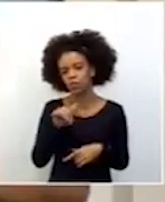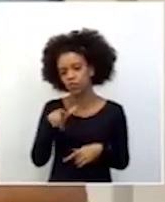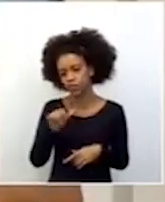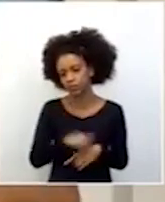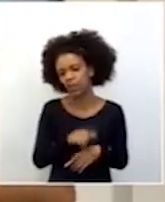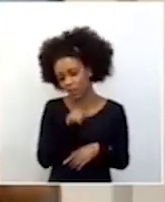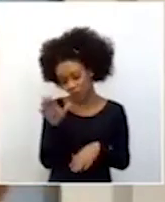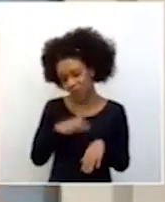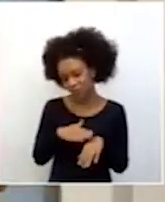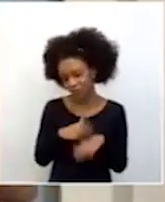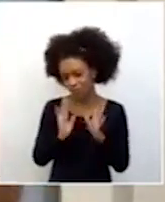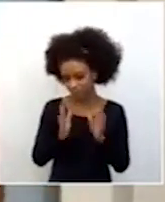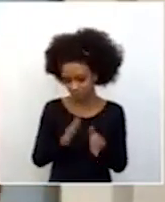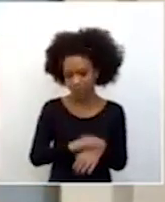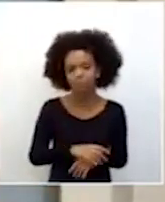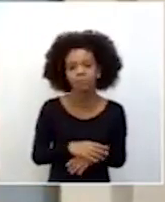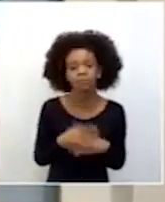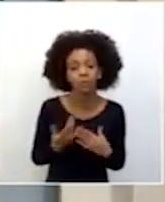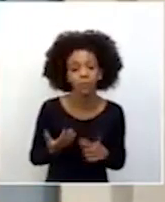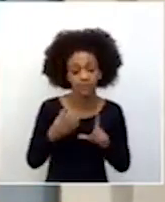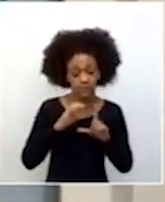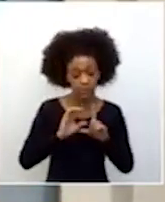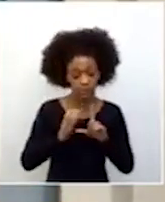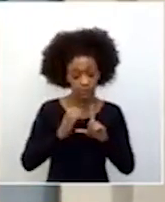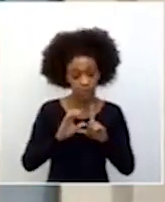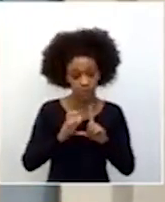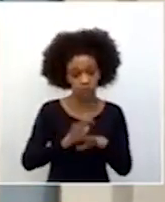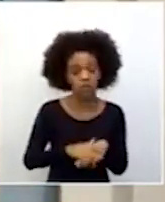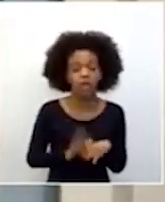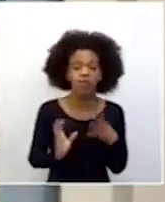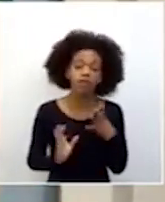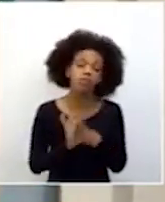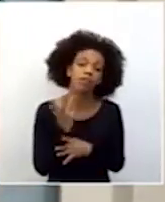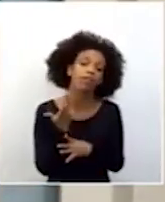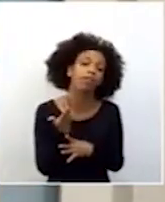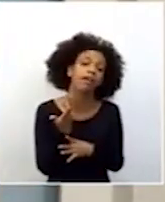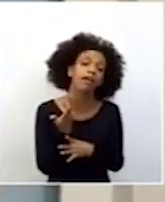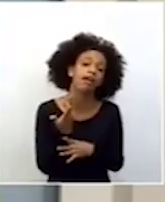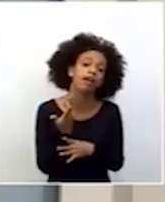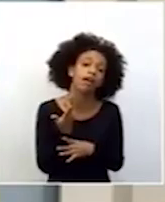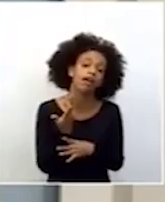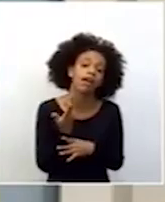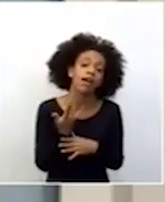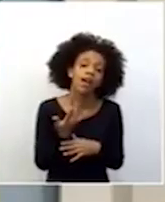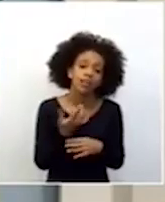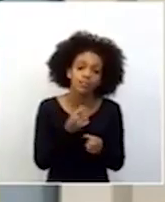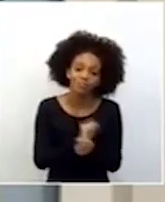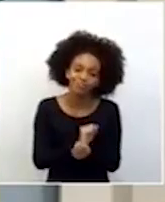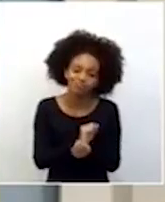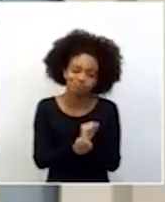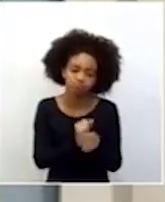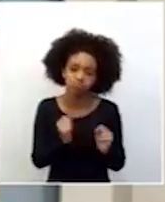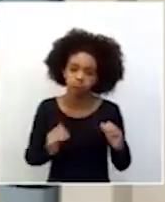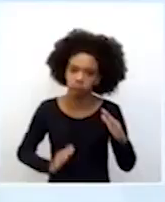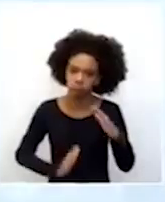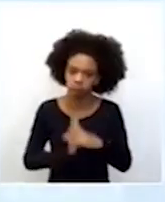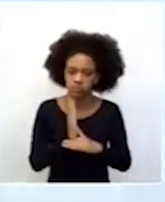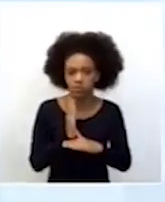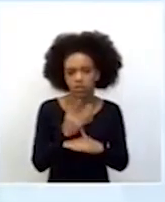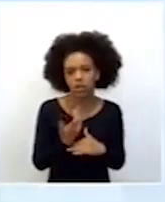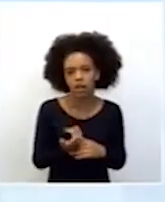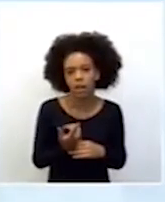na charge, a pessoa que vai criá-la, ela vai exagerar nesses traços para zoar,